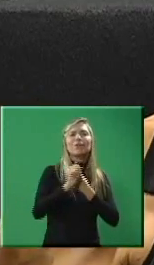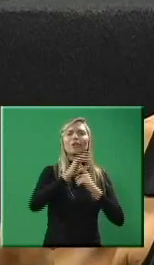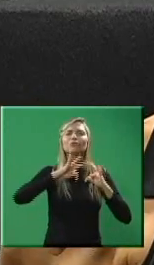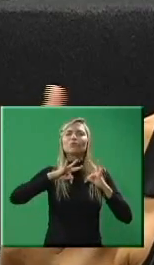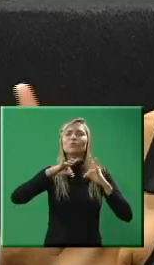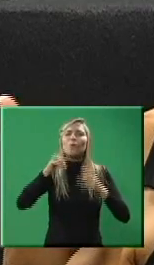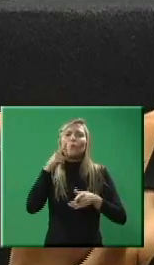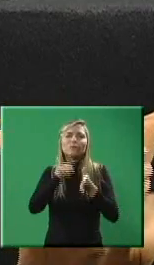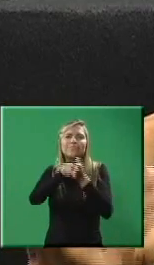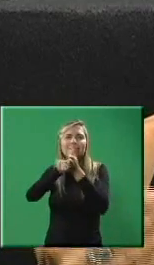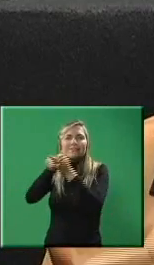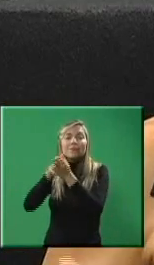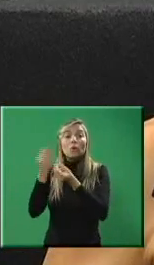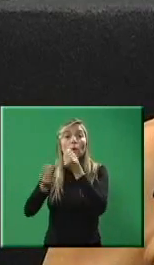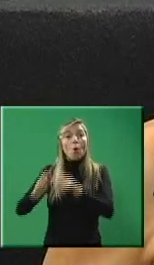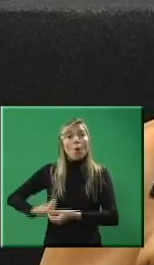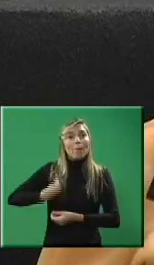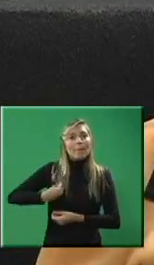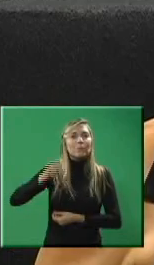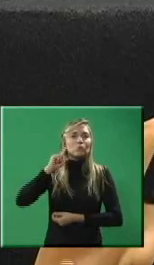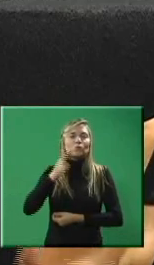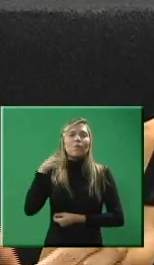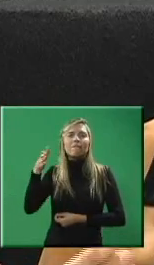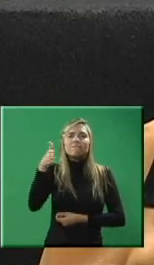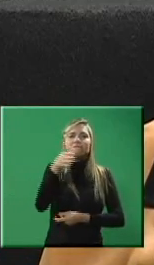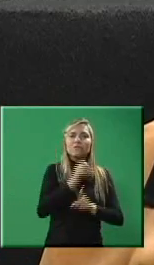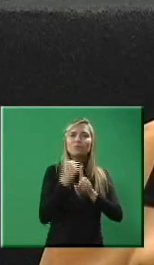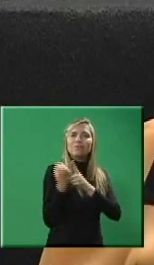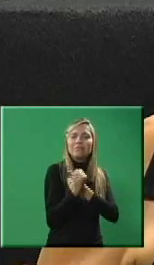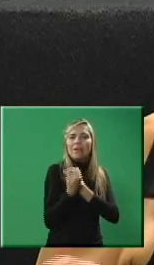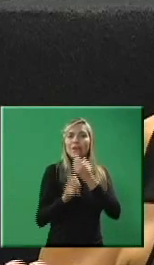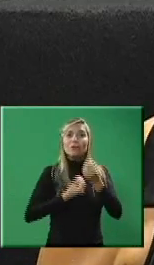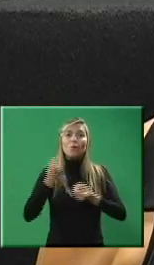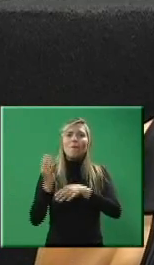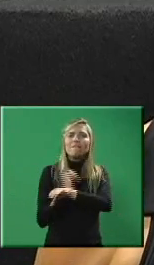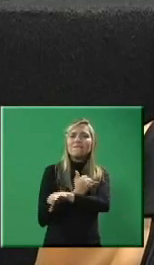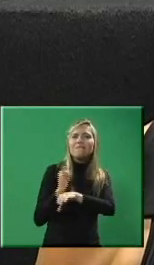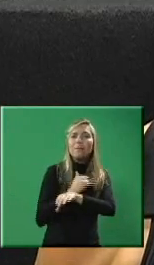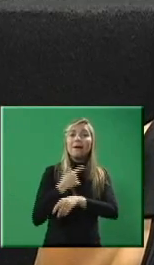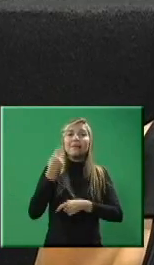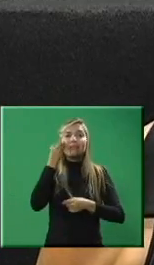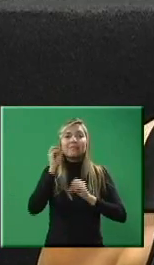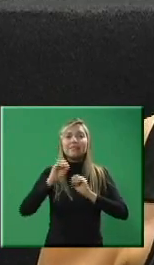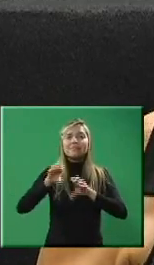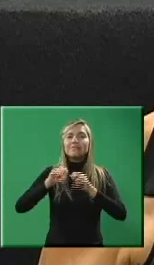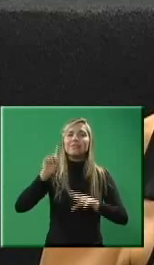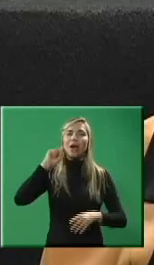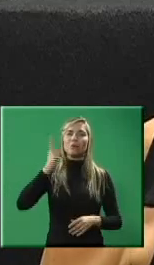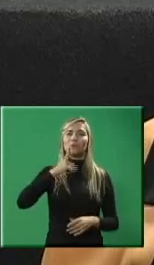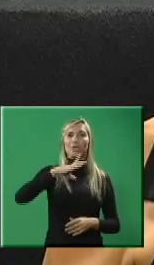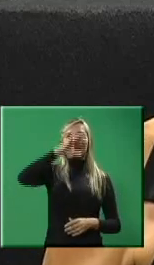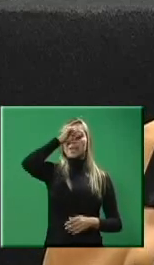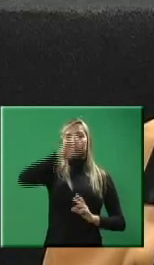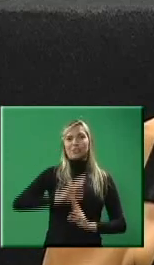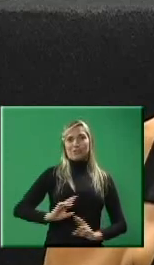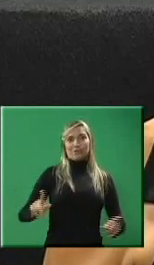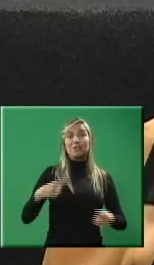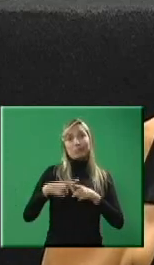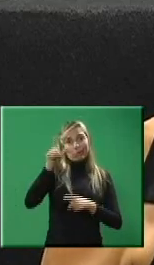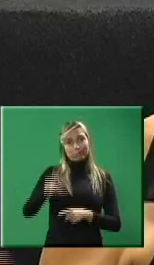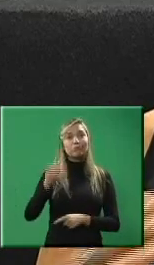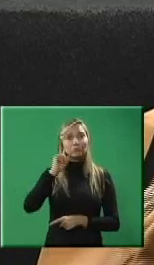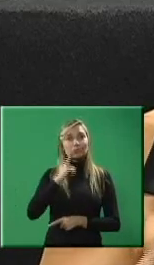dessa pessoa, o desenvolvimento de metodologias e estratégias para a aprendizagem dessa pessoa, que aprende de